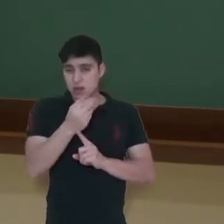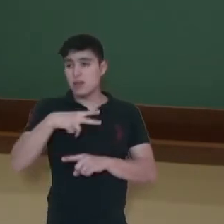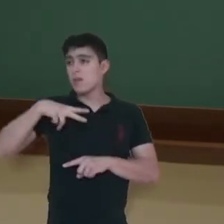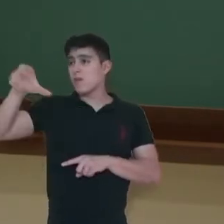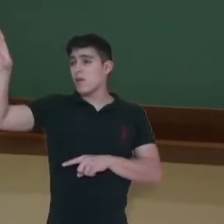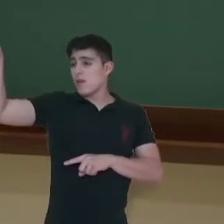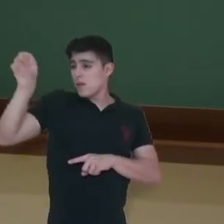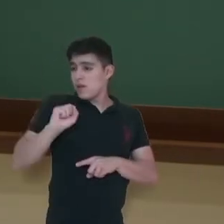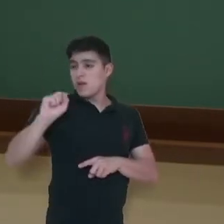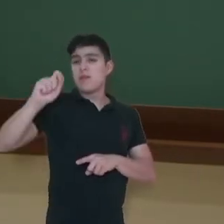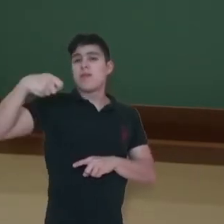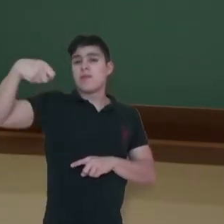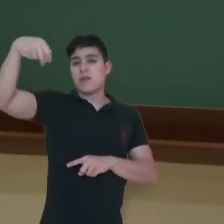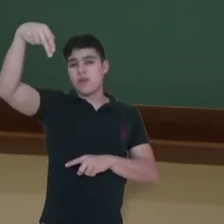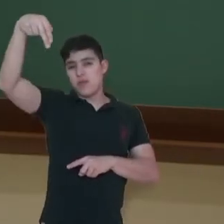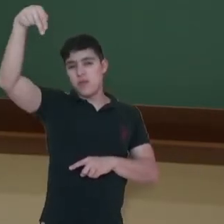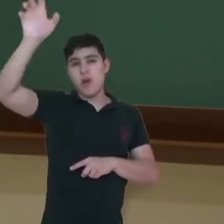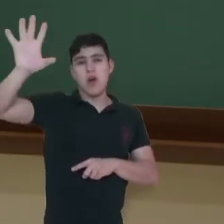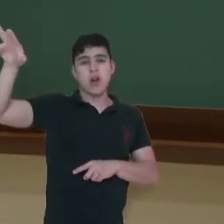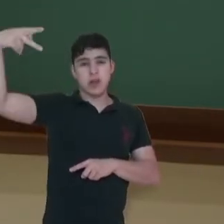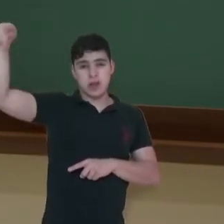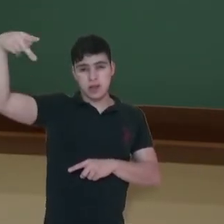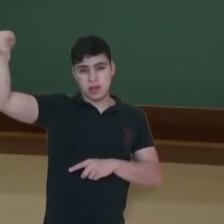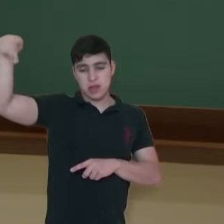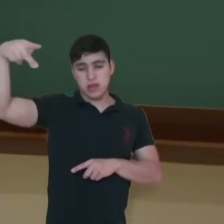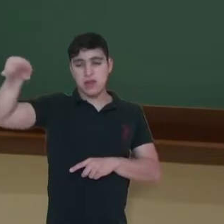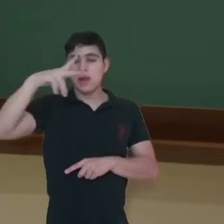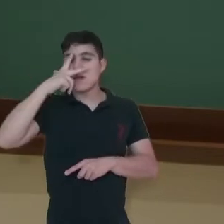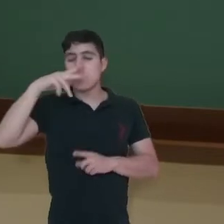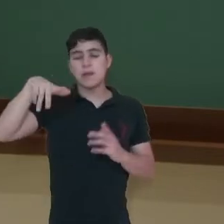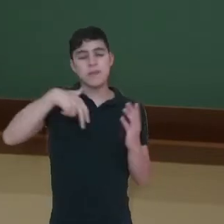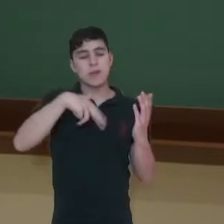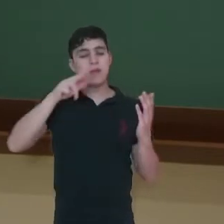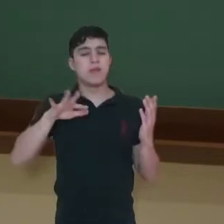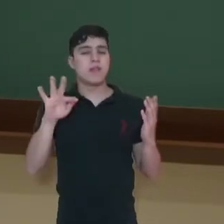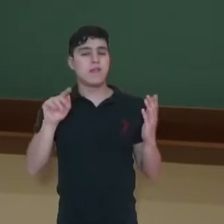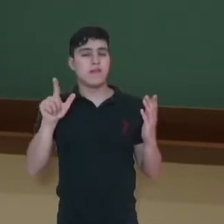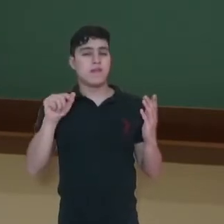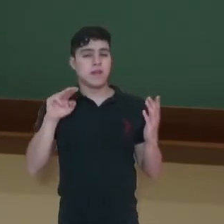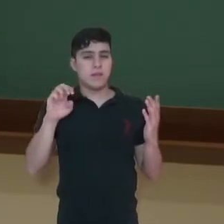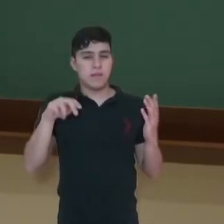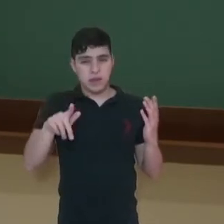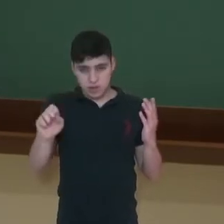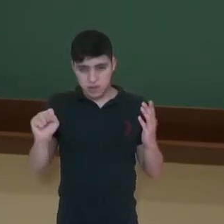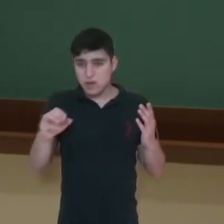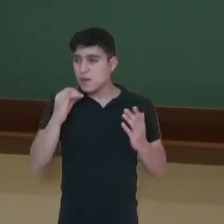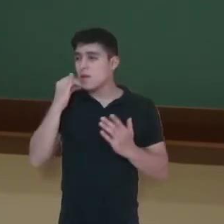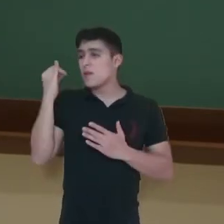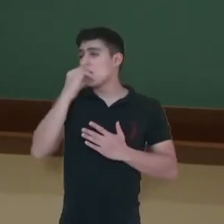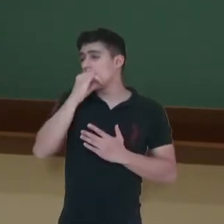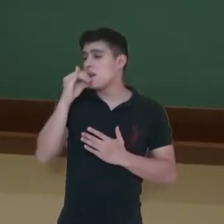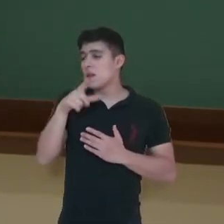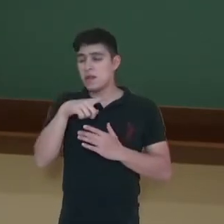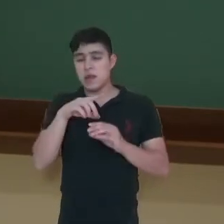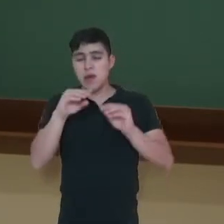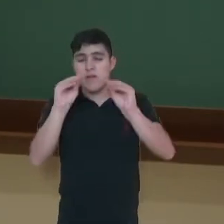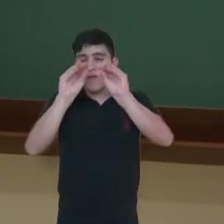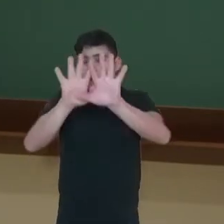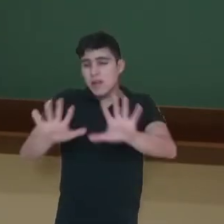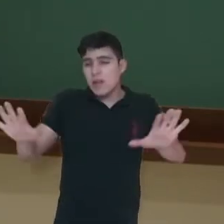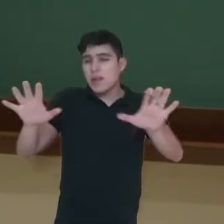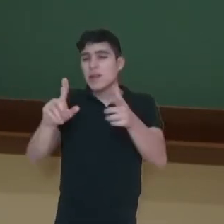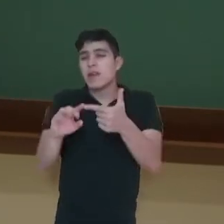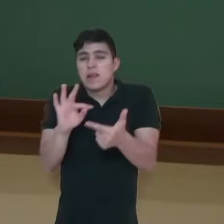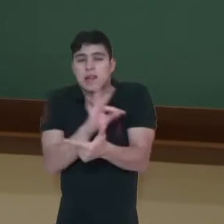essa questão da região do norte, que a gente chama dos pintores flamengos. Então, a arte barroca, por exemplo, italiana, tinha muito do sfumato, muita dessa